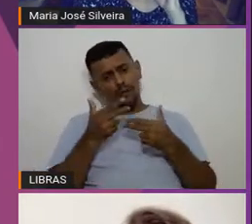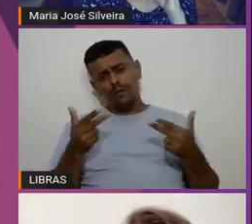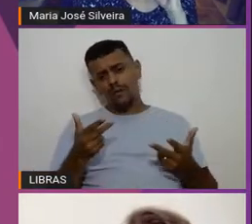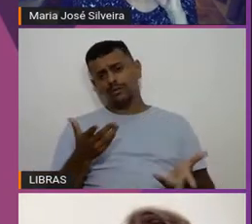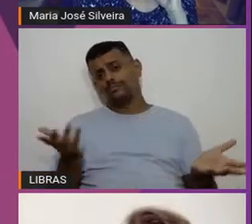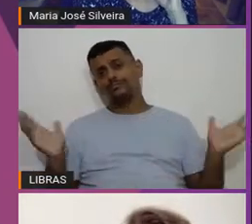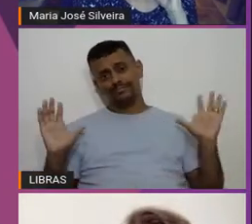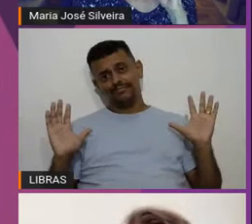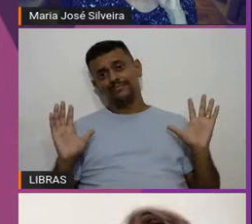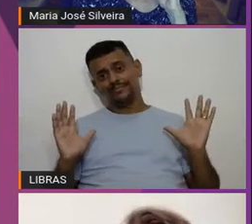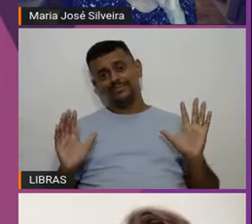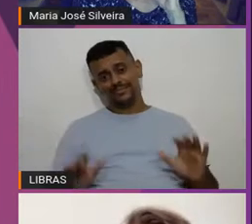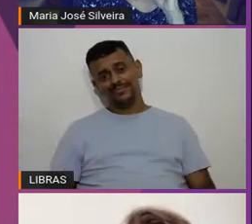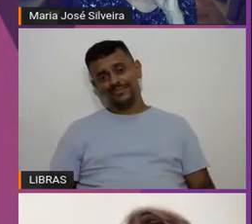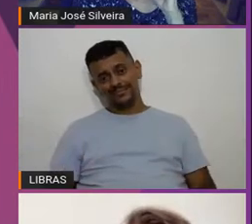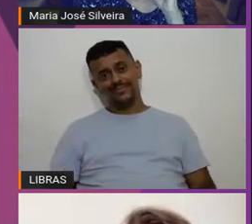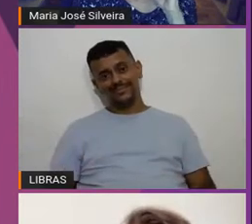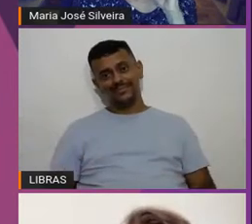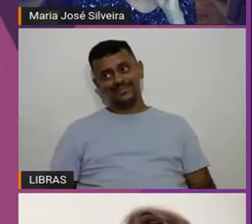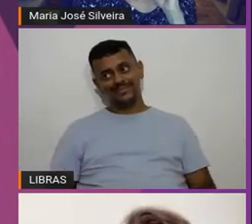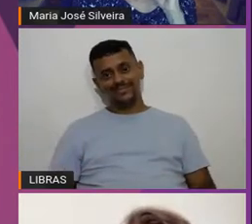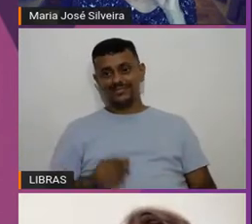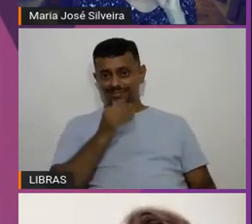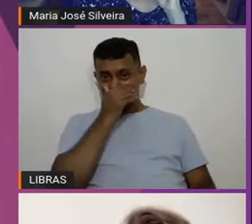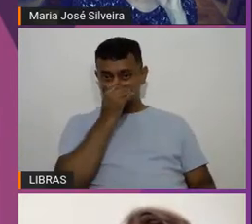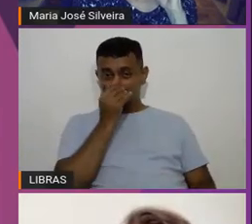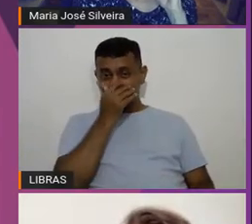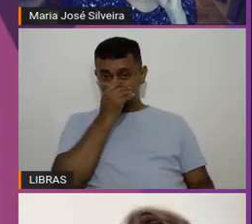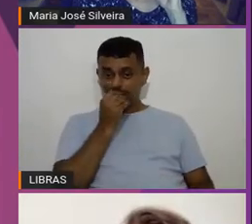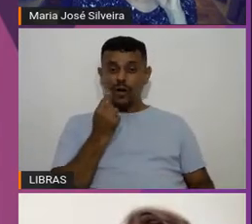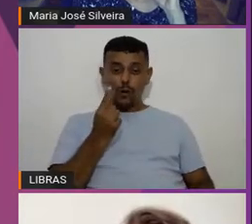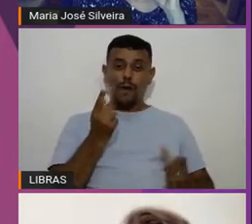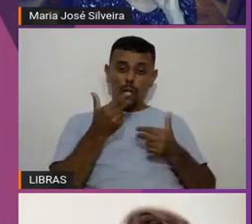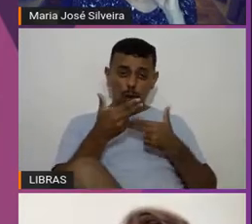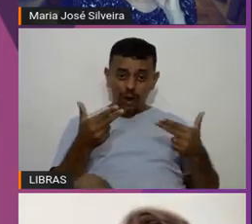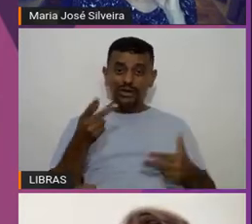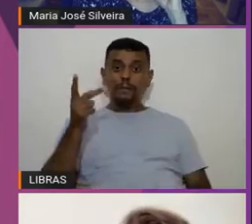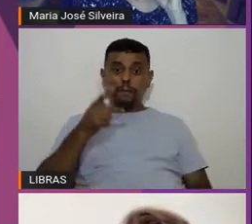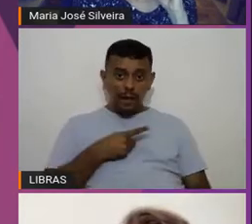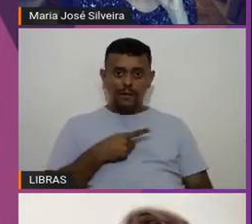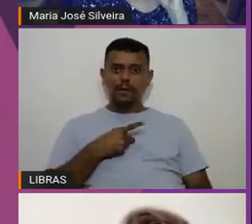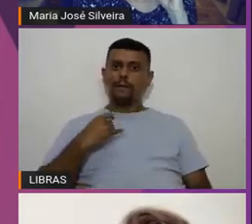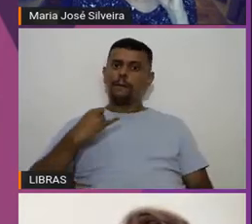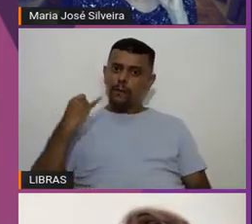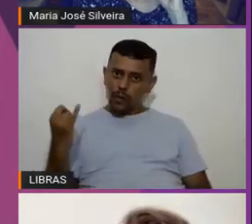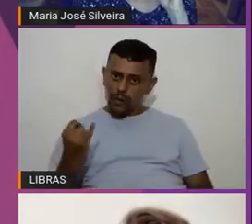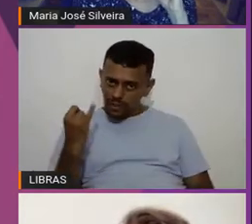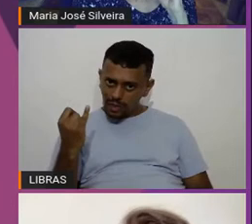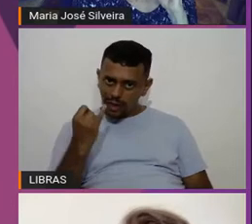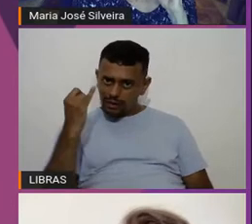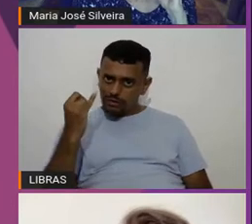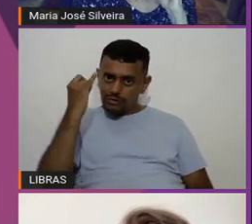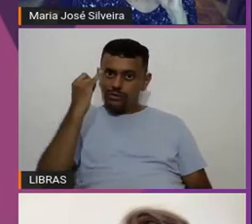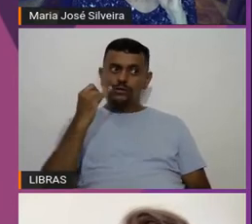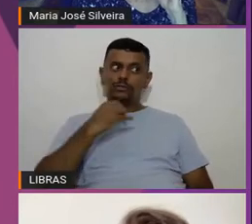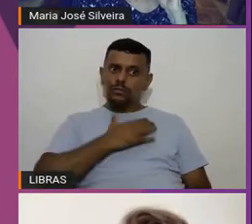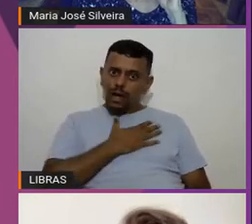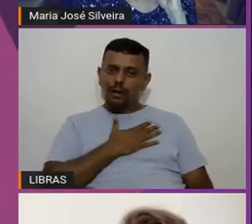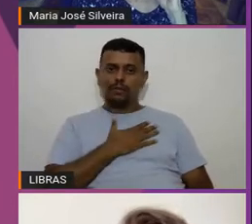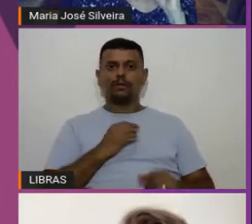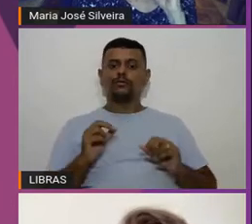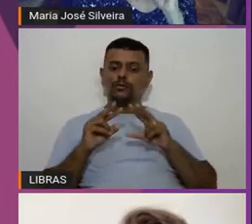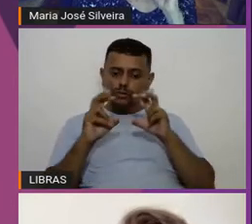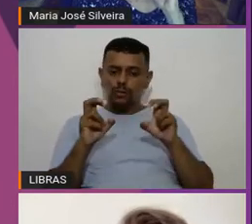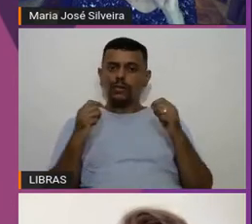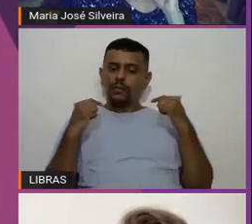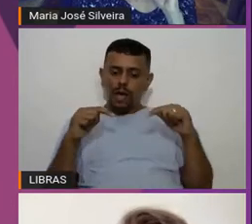eu acho que uma coisa aqui para mim é importante que achei que eu tava falando e que eu acho que é importante para festa de escrita para